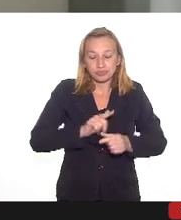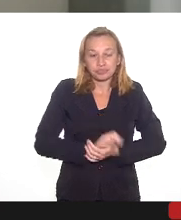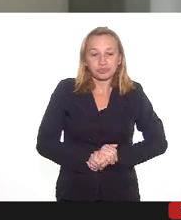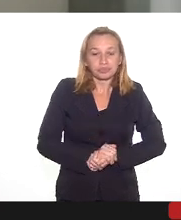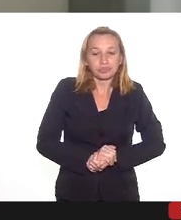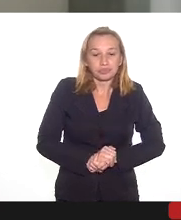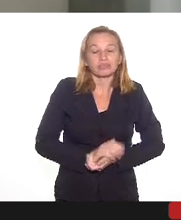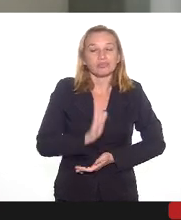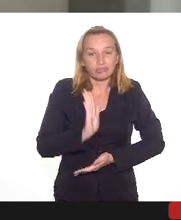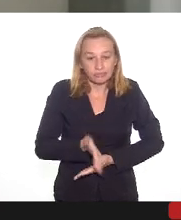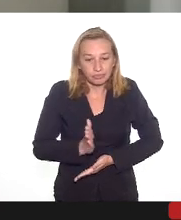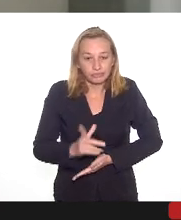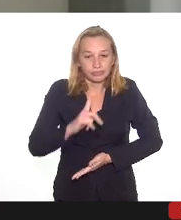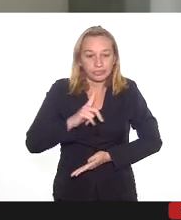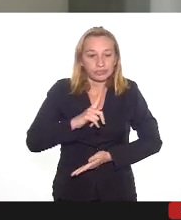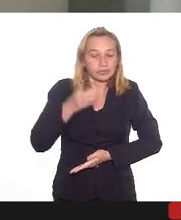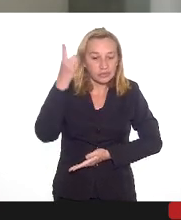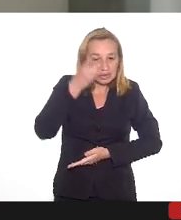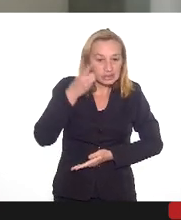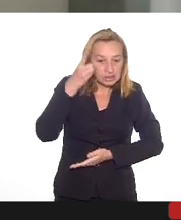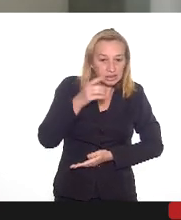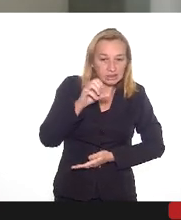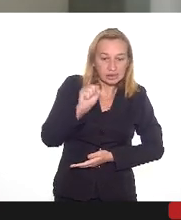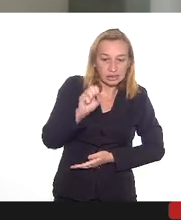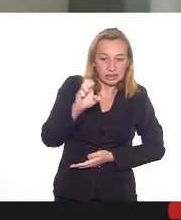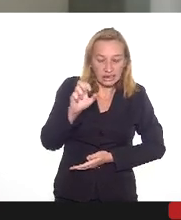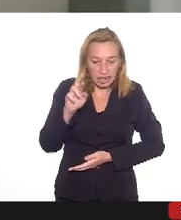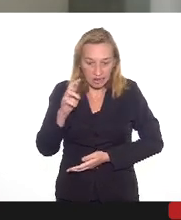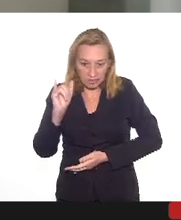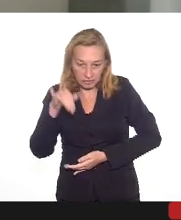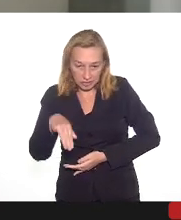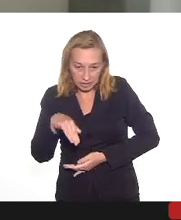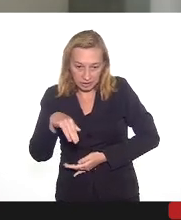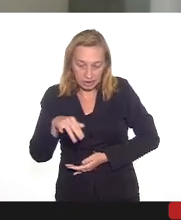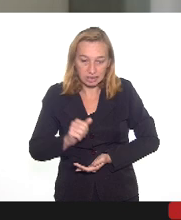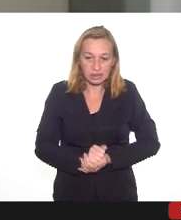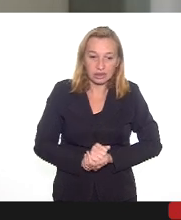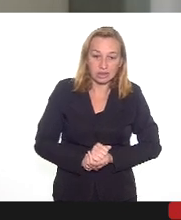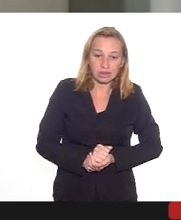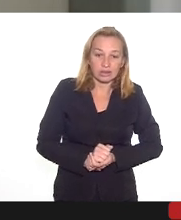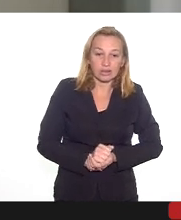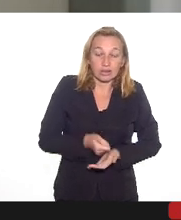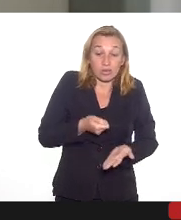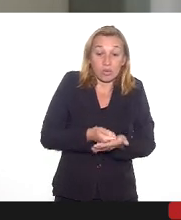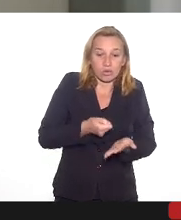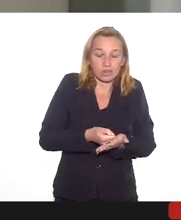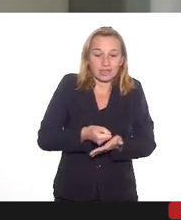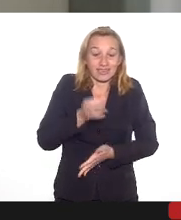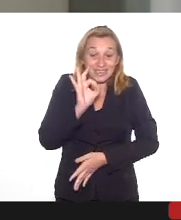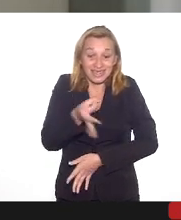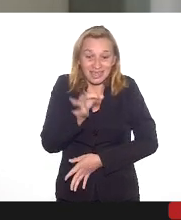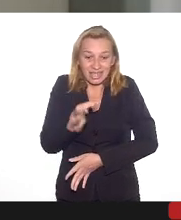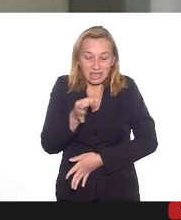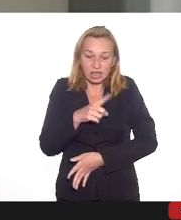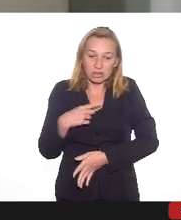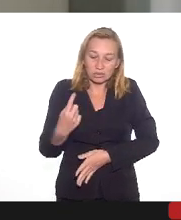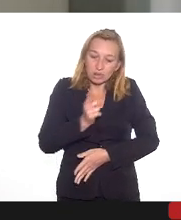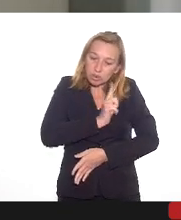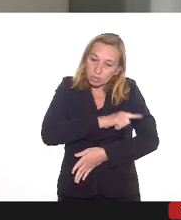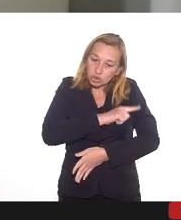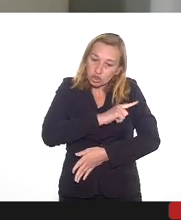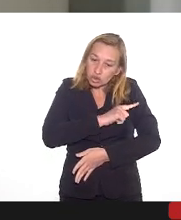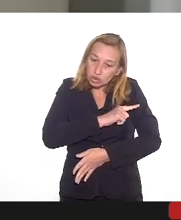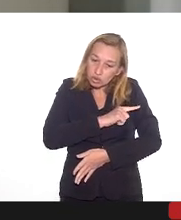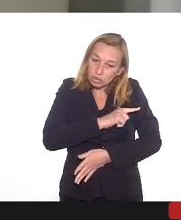e já víamos, deputado Serafini, naquela época, impedimentos de ordem legal. Mas, como gestor da rede,